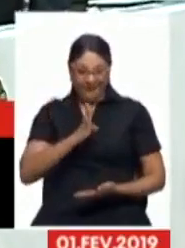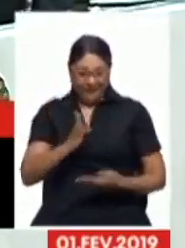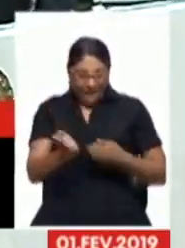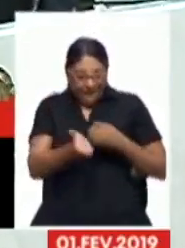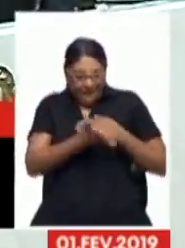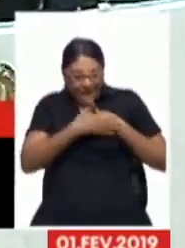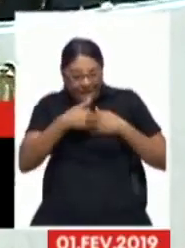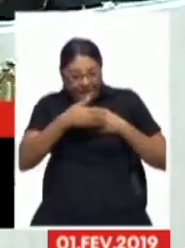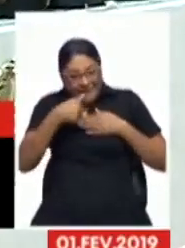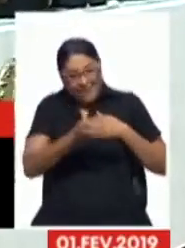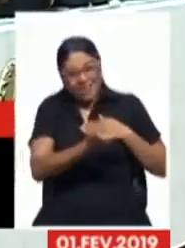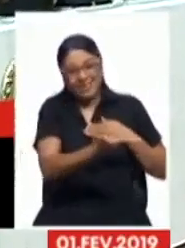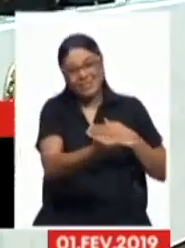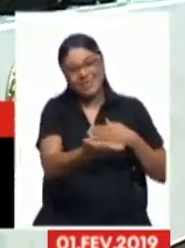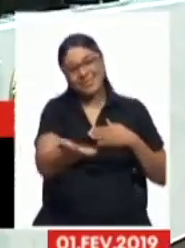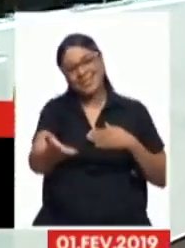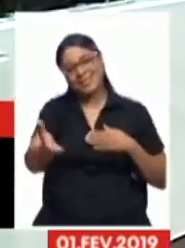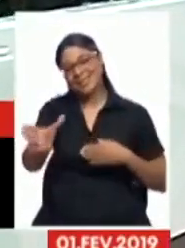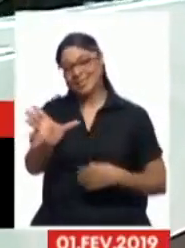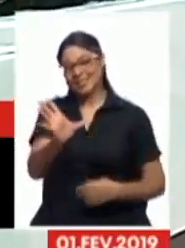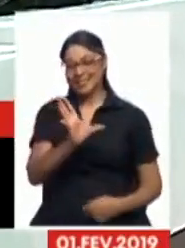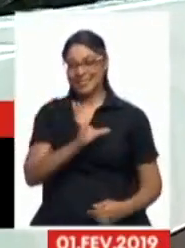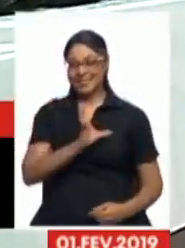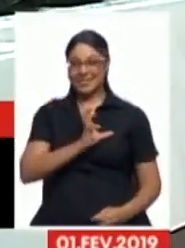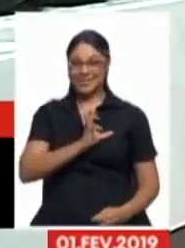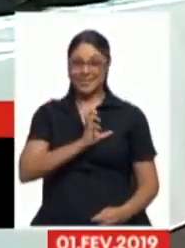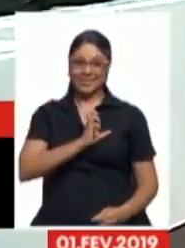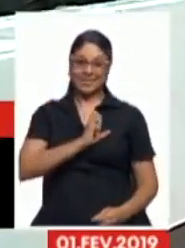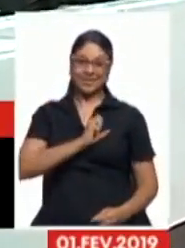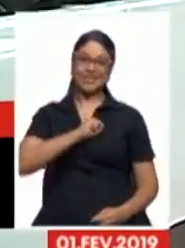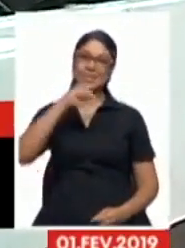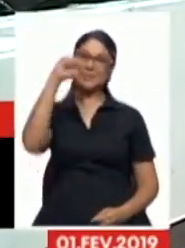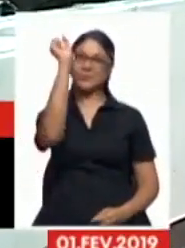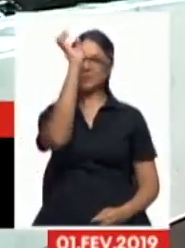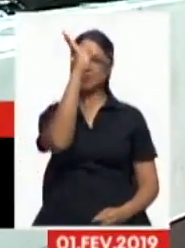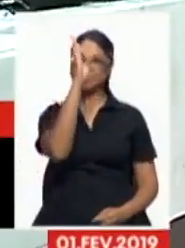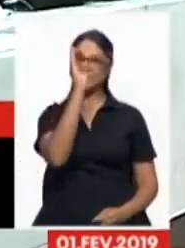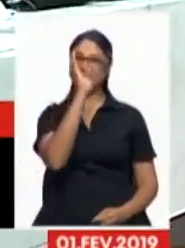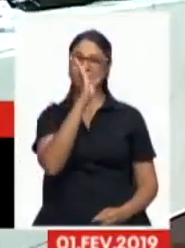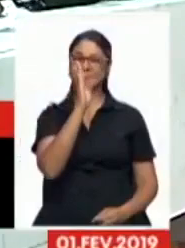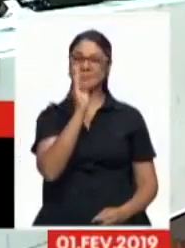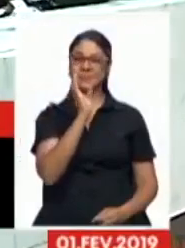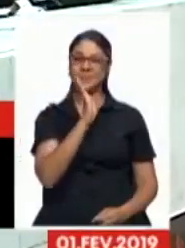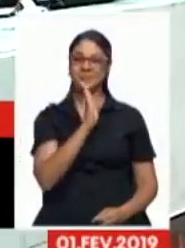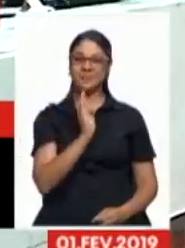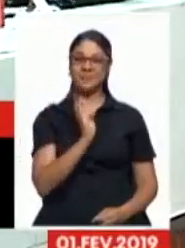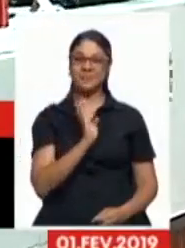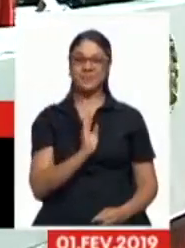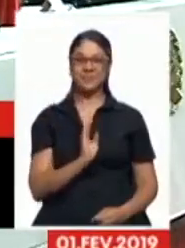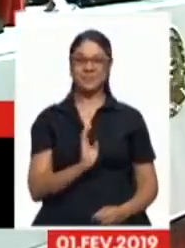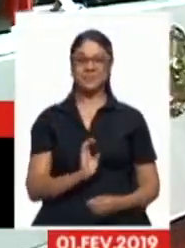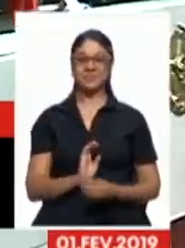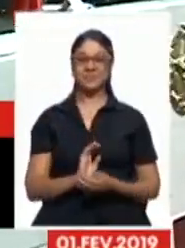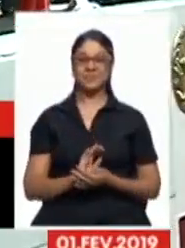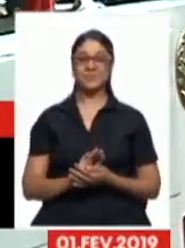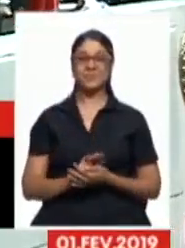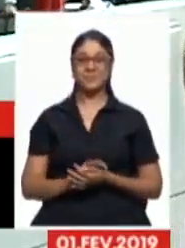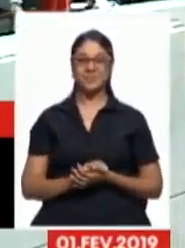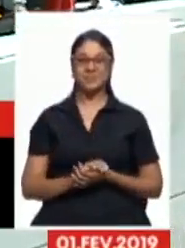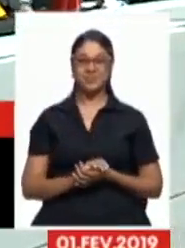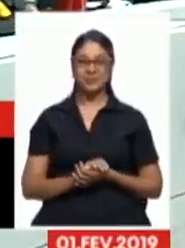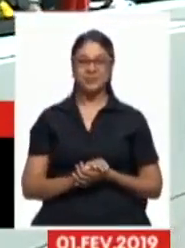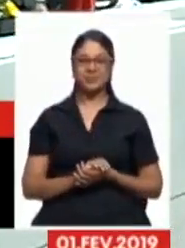pátria amada, dos filhos deste solo espanhol, gentil, pátria amada,